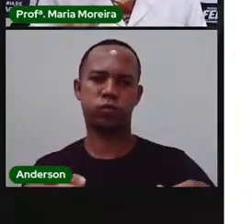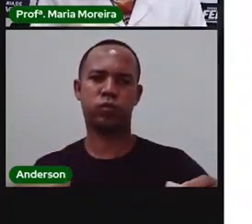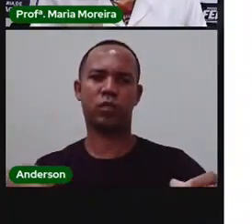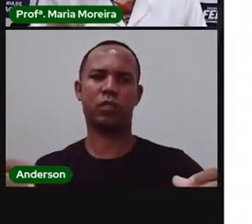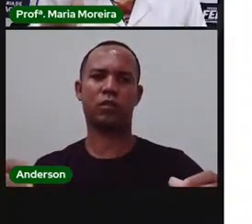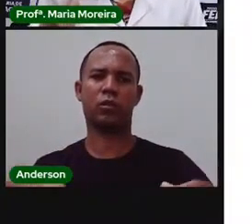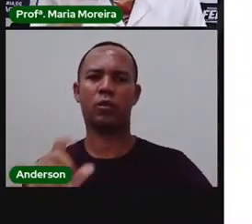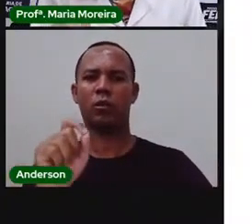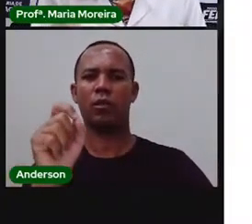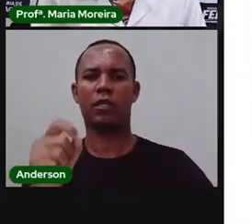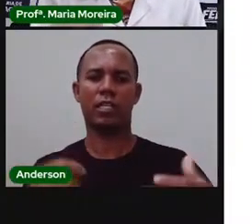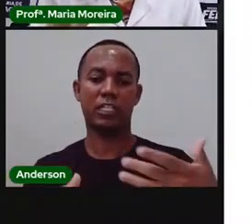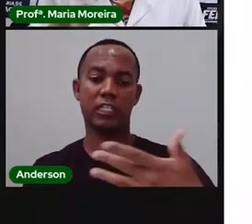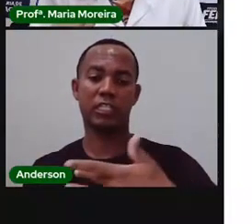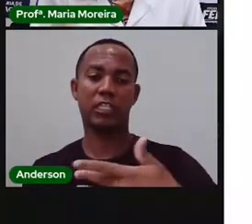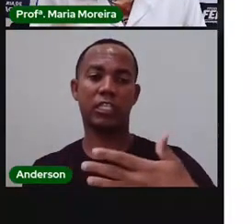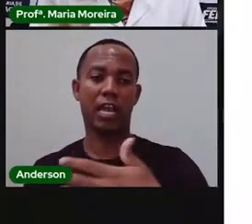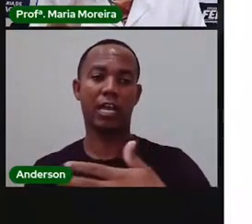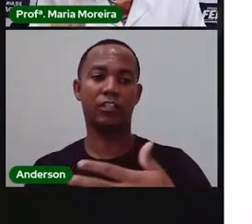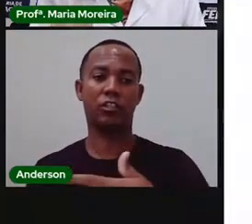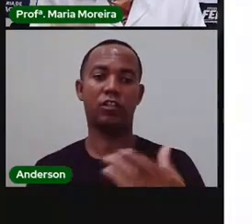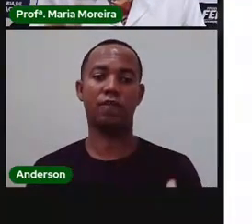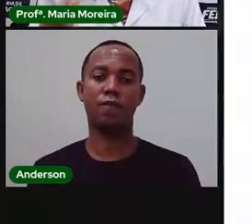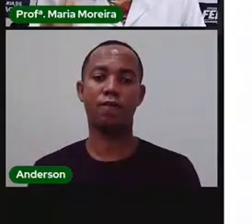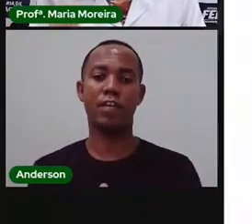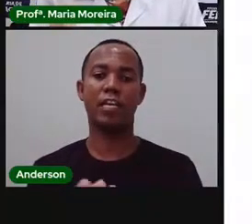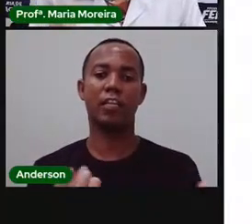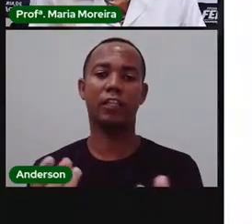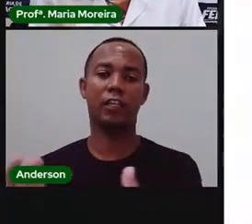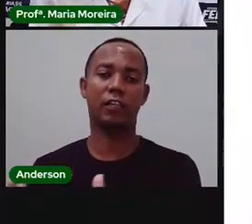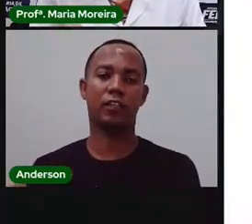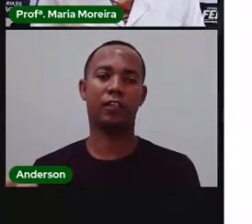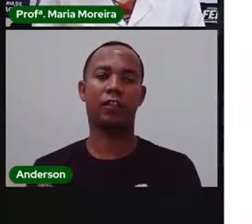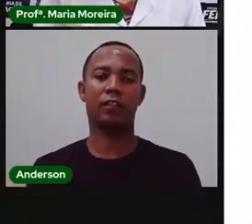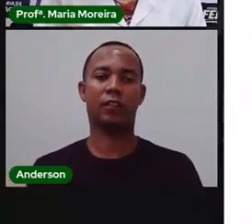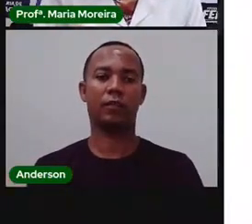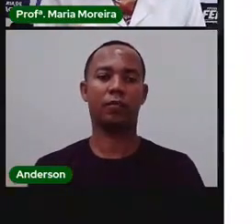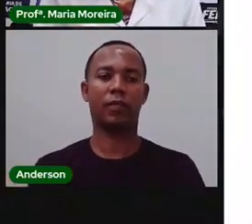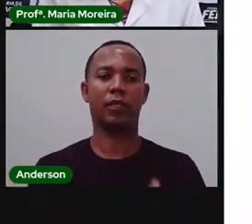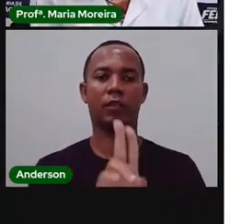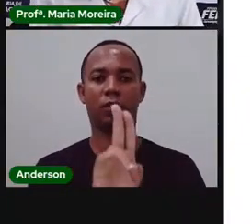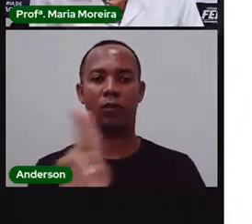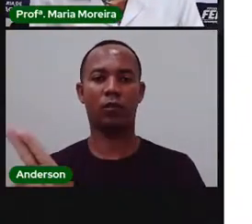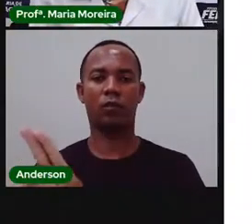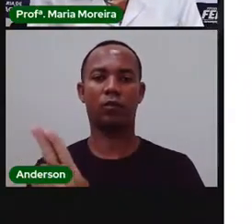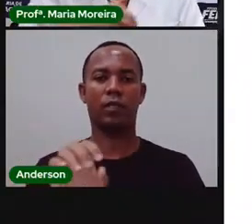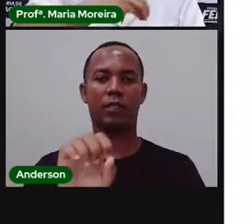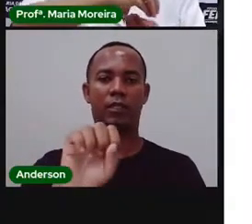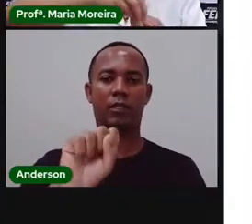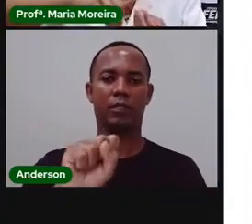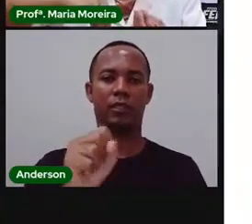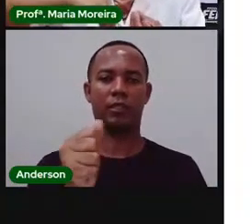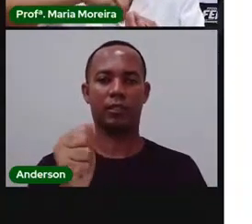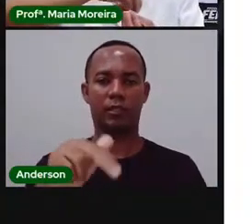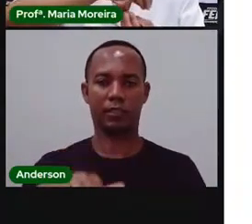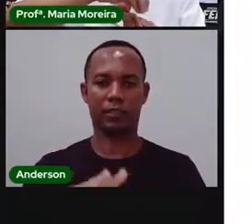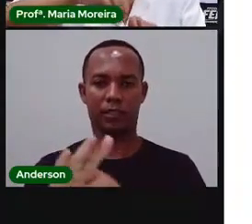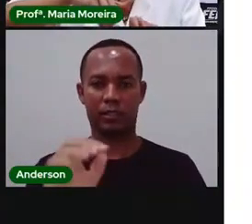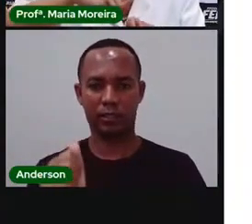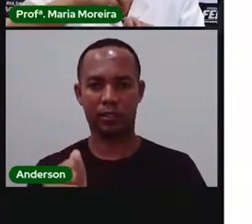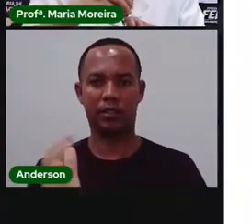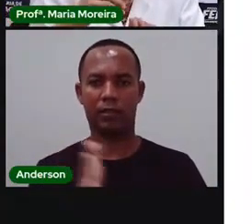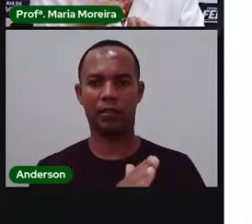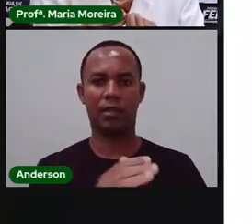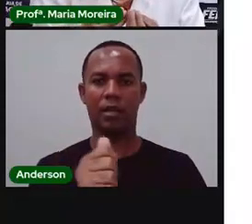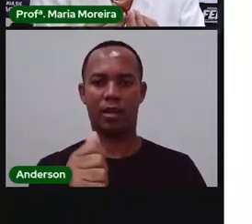de Cidade Comercial de Feira de Santa Ana. Por quê? Feira, porque a cidade ela começa a